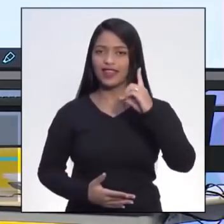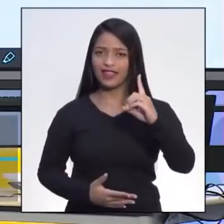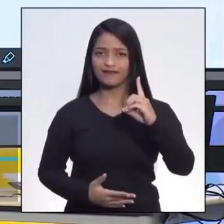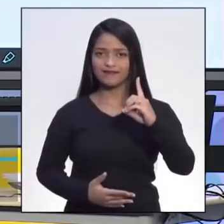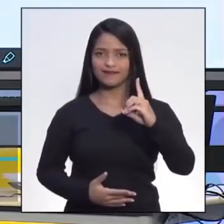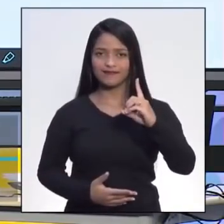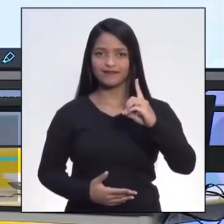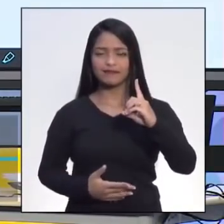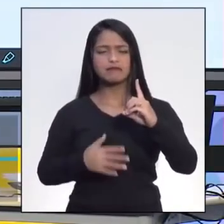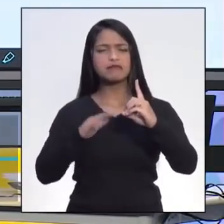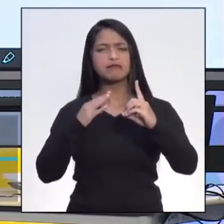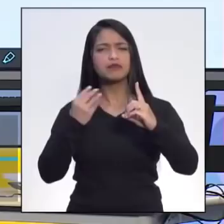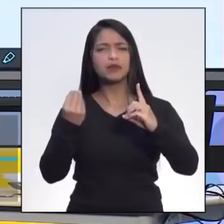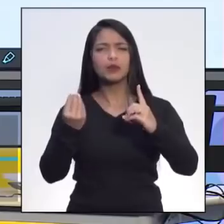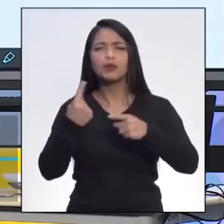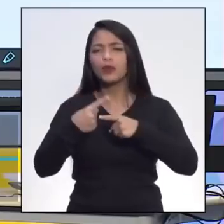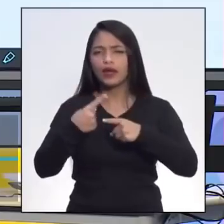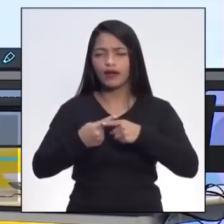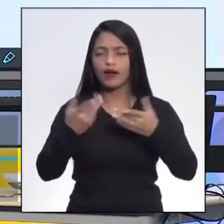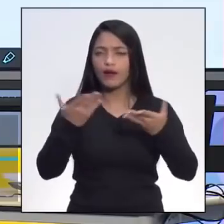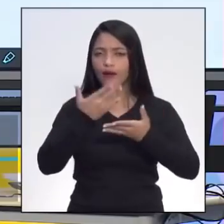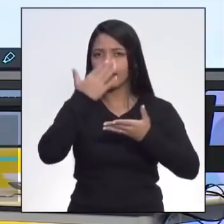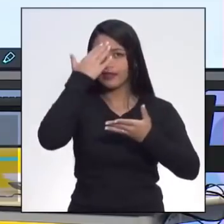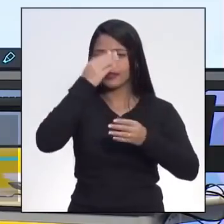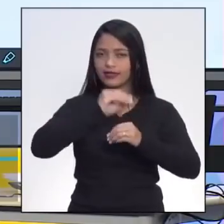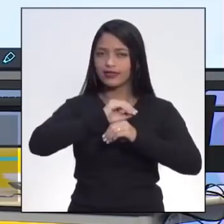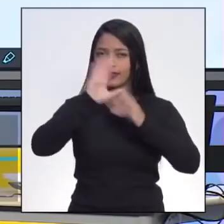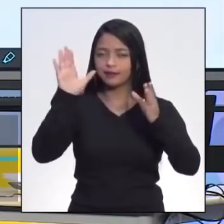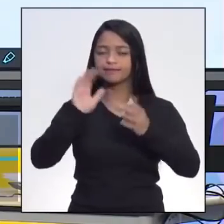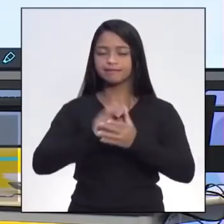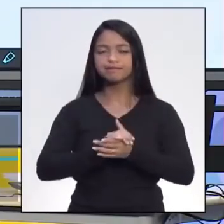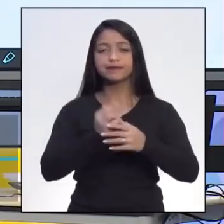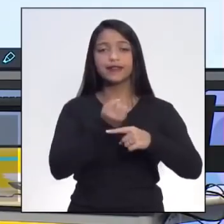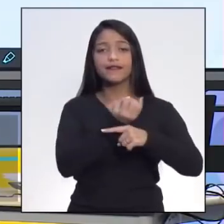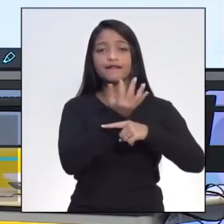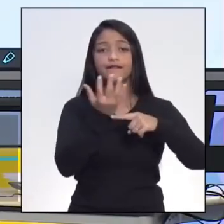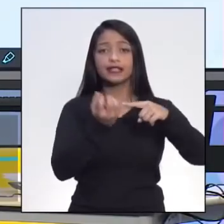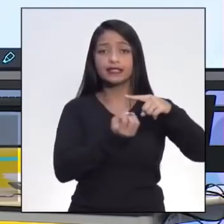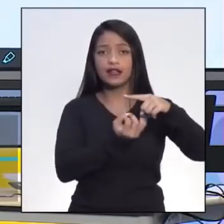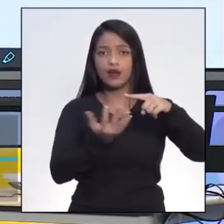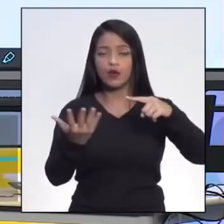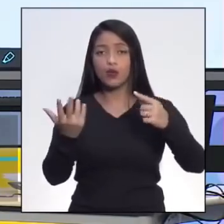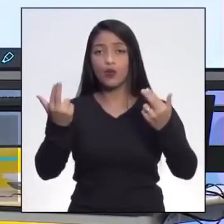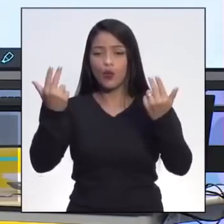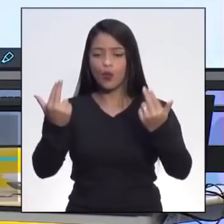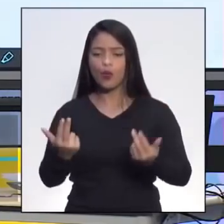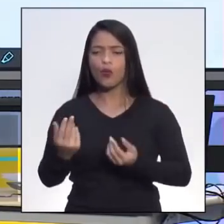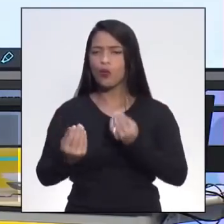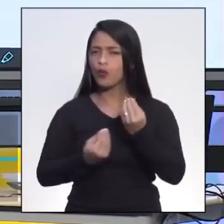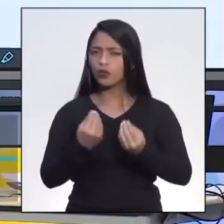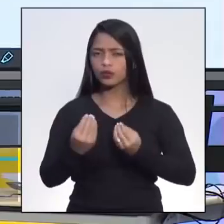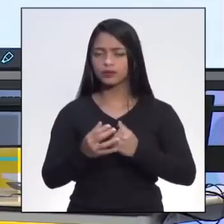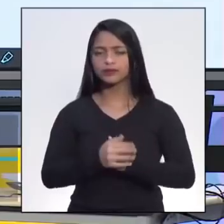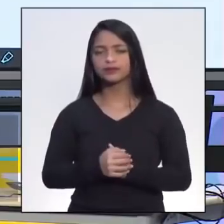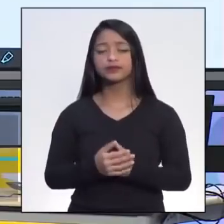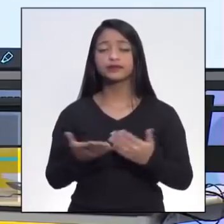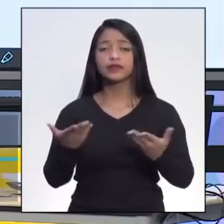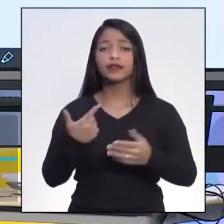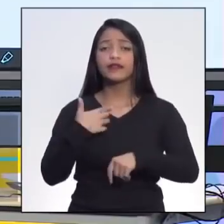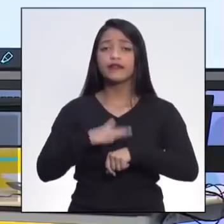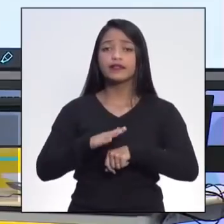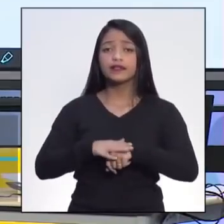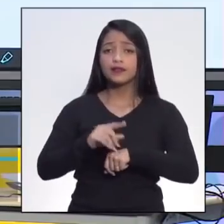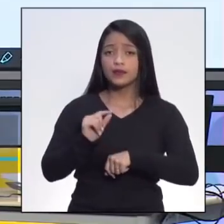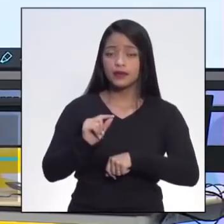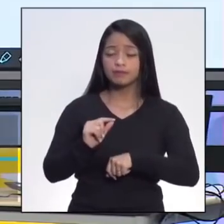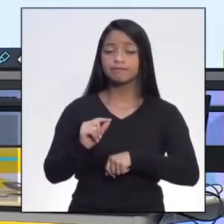mas vamos entender o porquê. Frações equivalentes. O que eu vou fazer aqui? Nesse caso, eu preciso